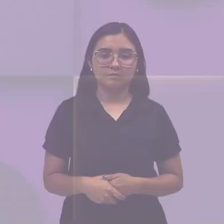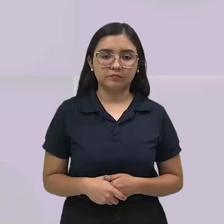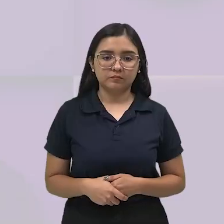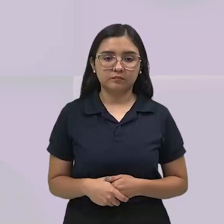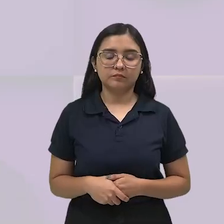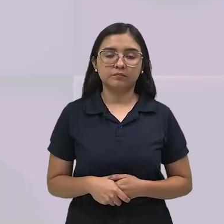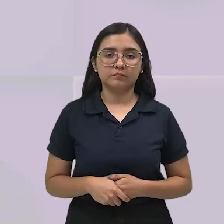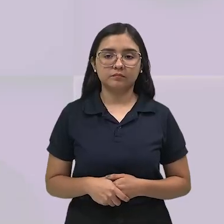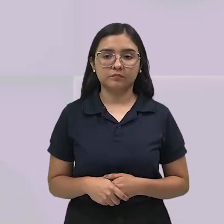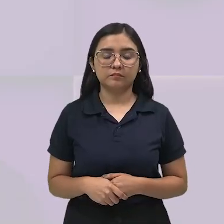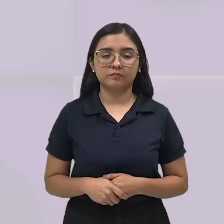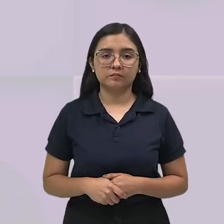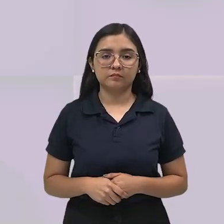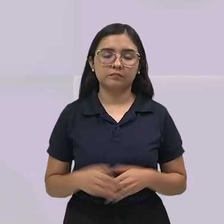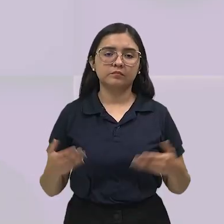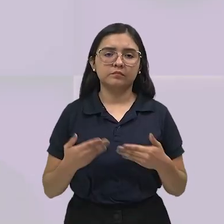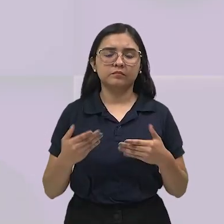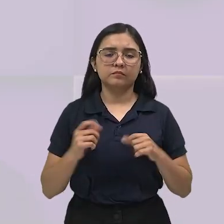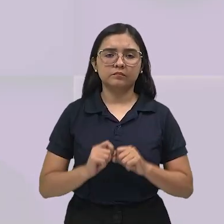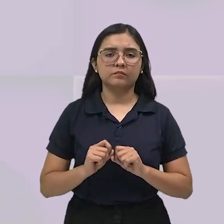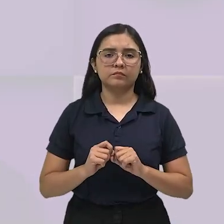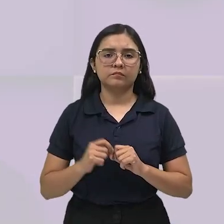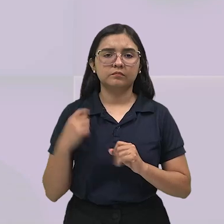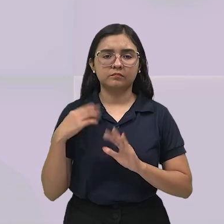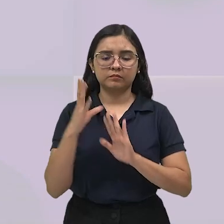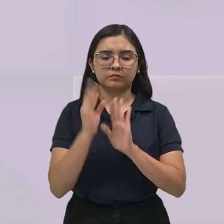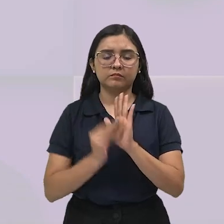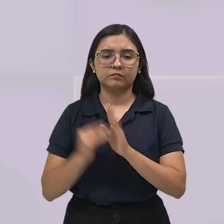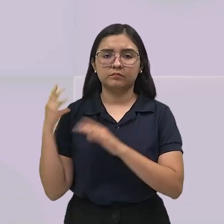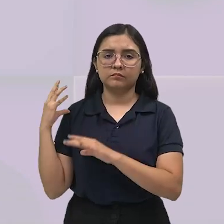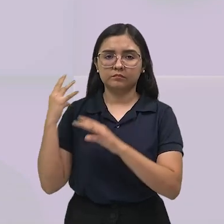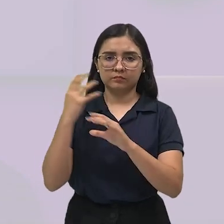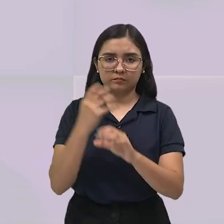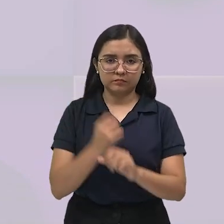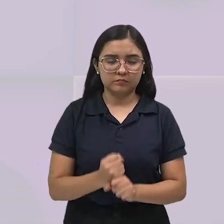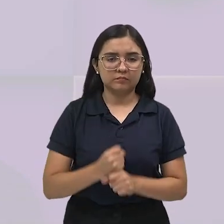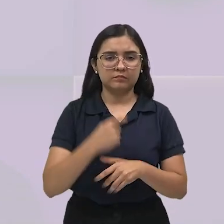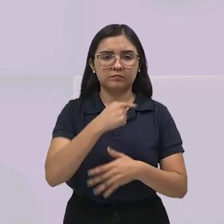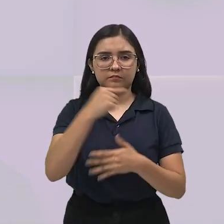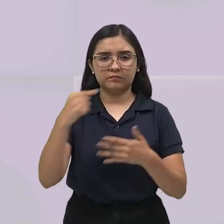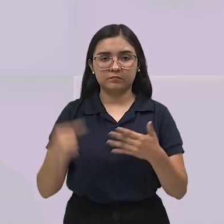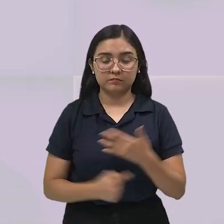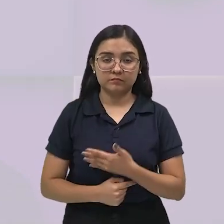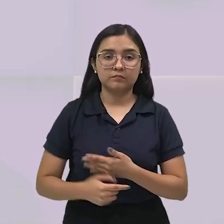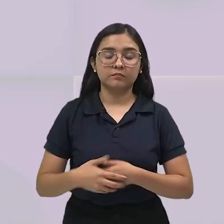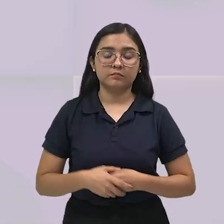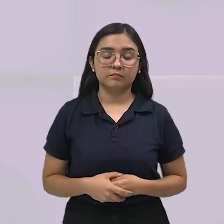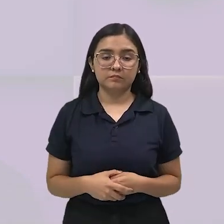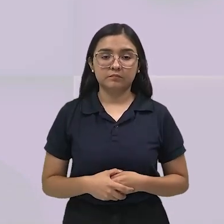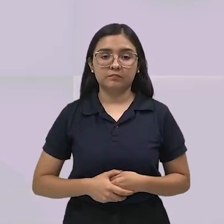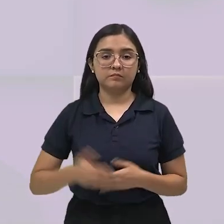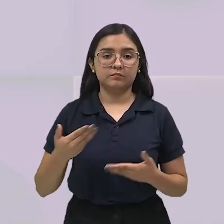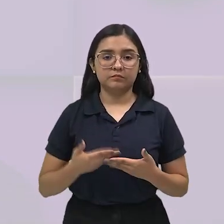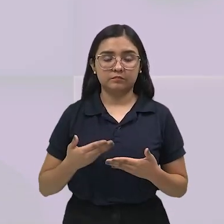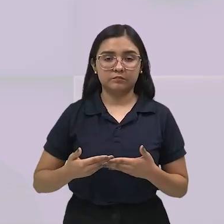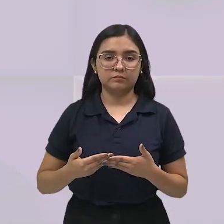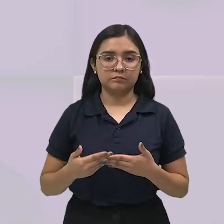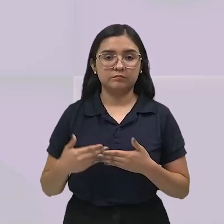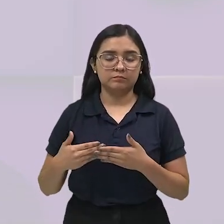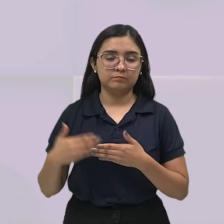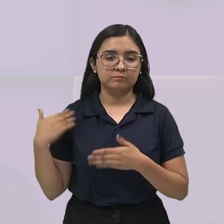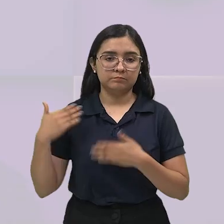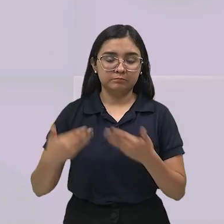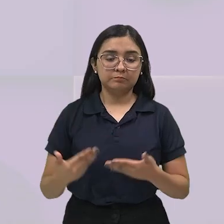Então, vamos rever, né, a nossa revisão, os nossos conteúdos que nós tivemos aí ao decorrer